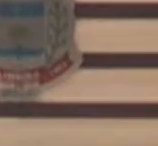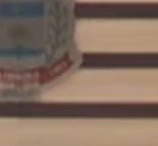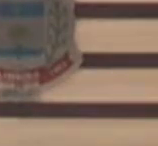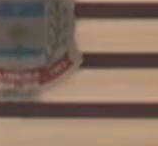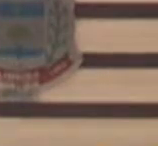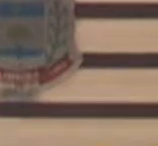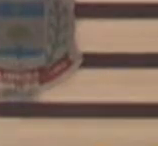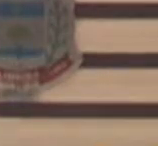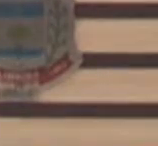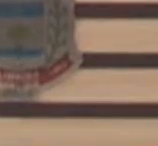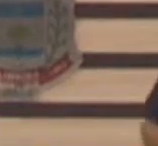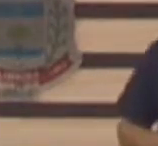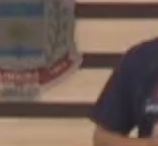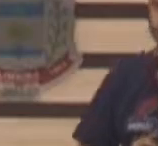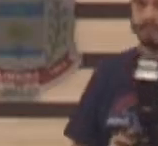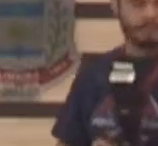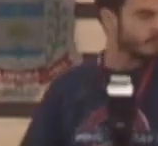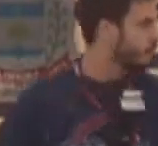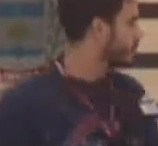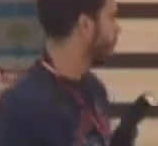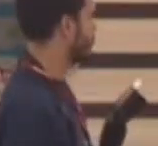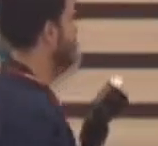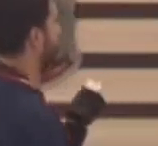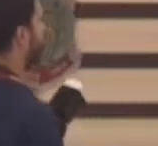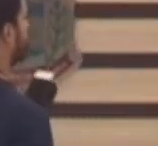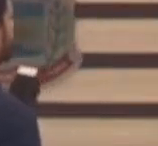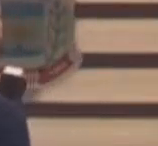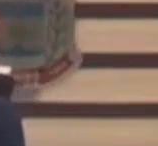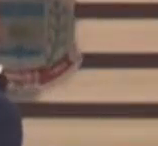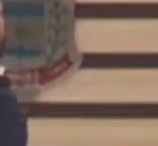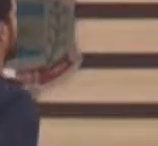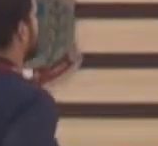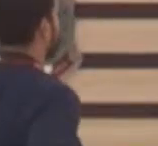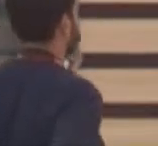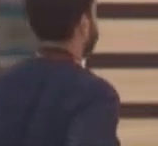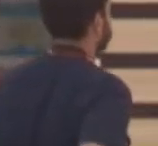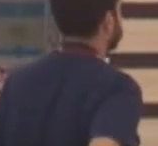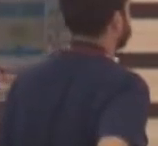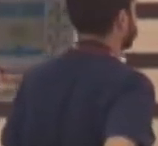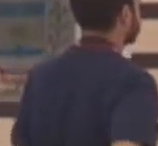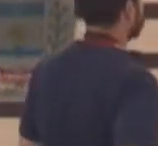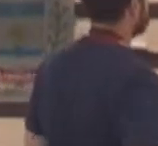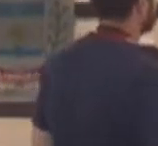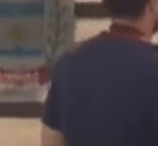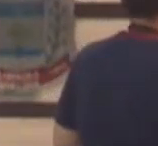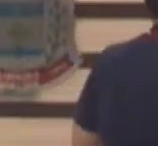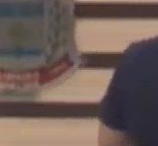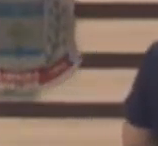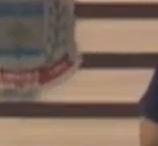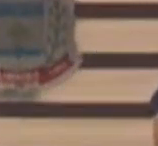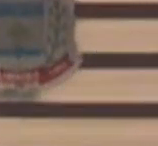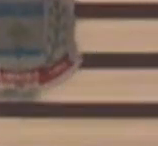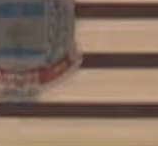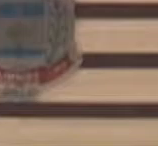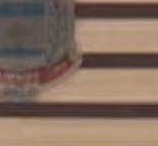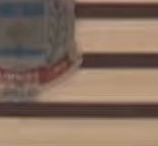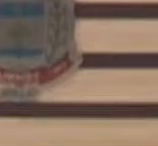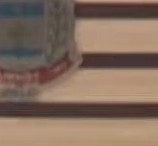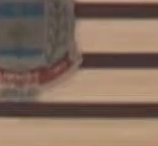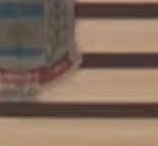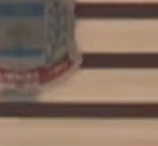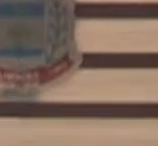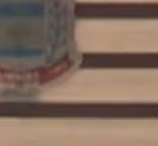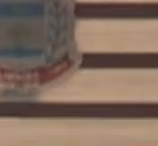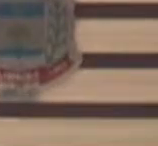A emenda número 193 ao projeto de lei número Aliás, a emenda número 196